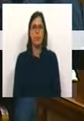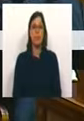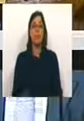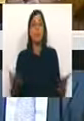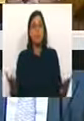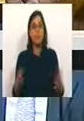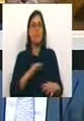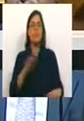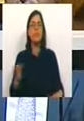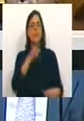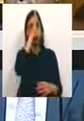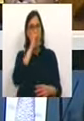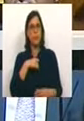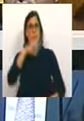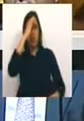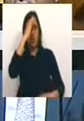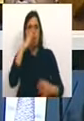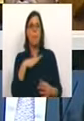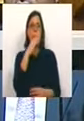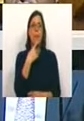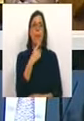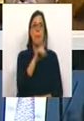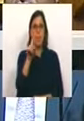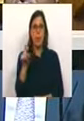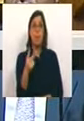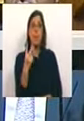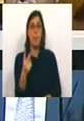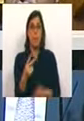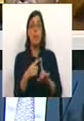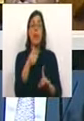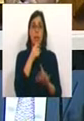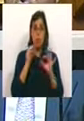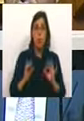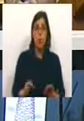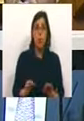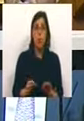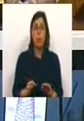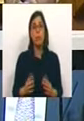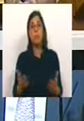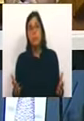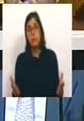Por isso, Sr. Primeiro-Ministro, desde já deixo-lhe duas perguntas. Se a decisão está tomada, e já